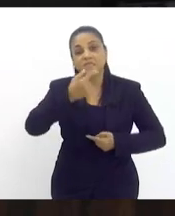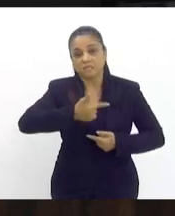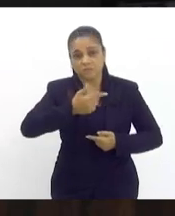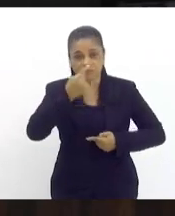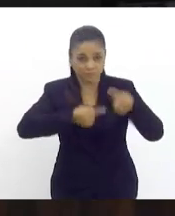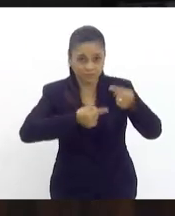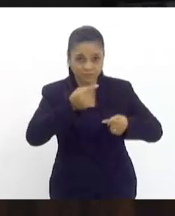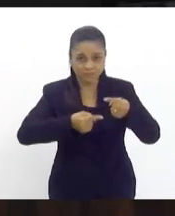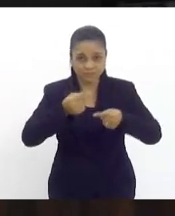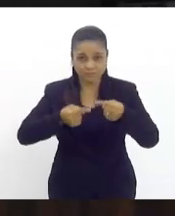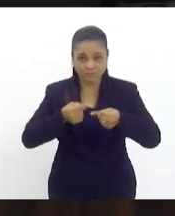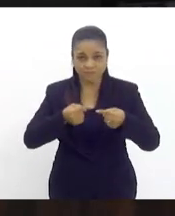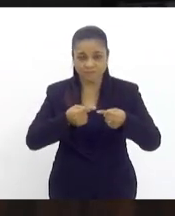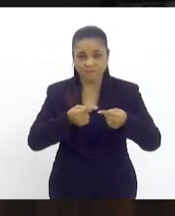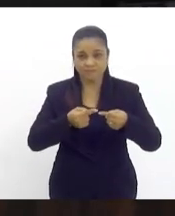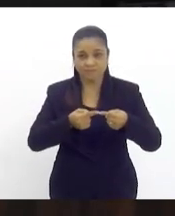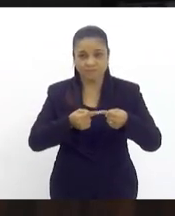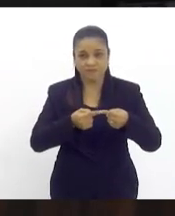discussão